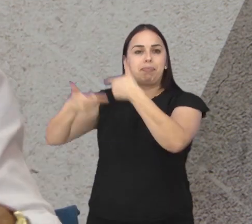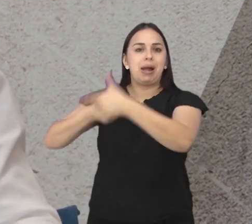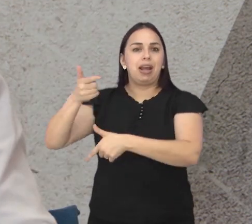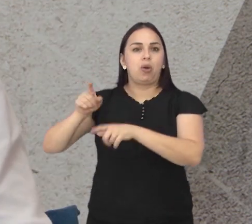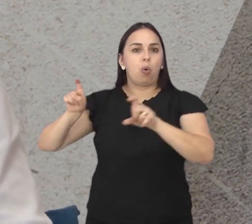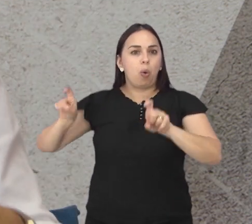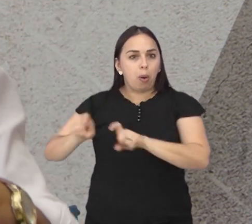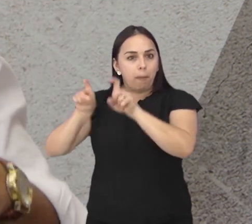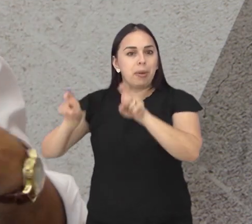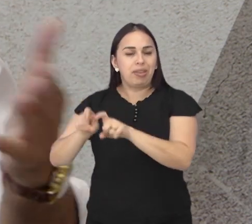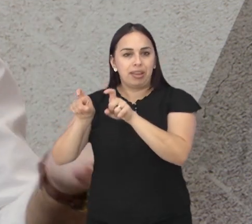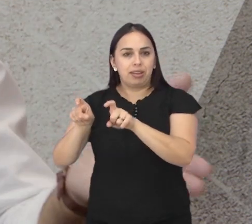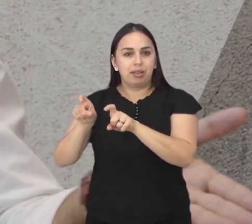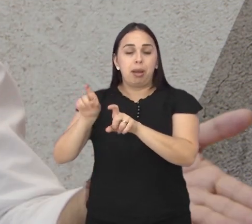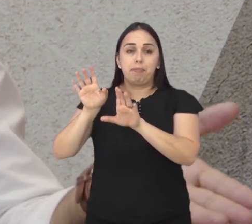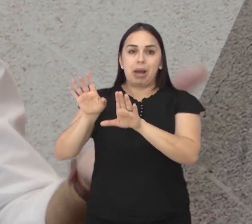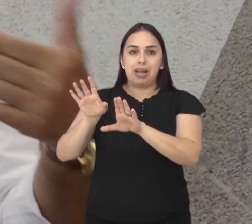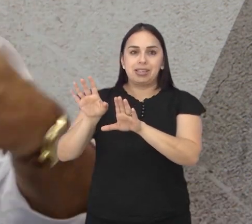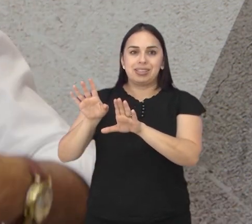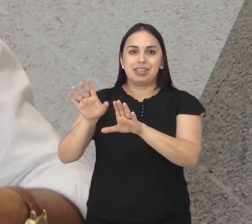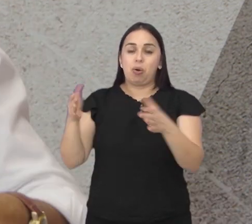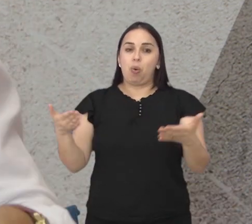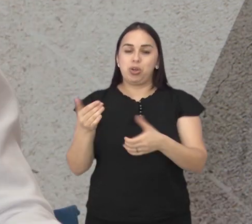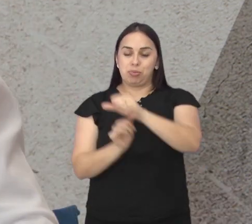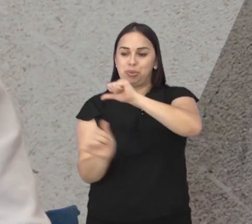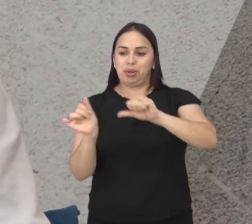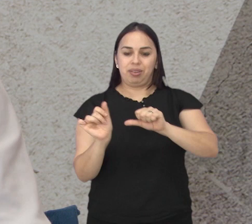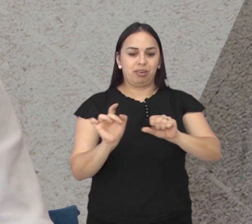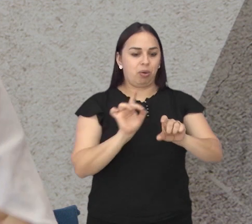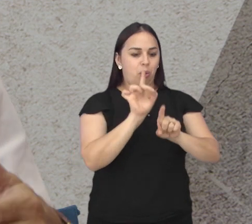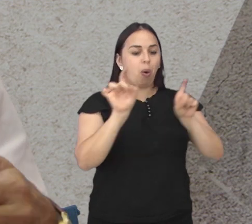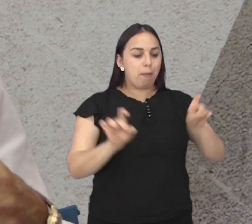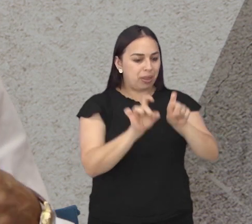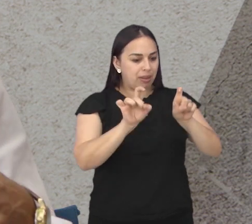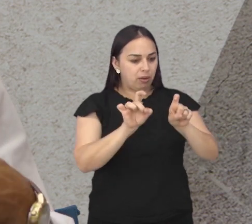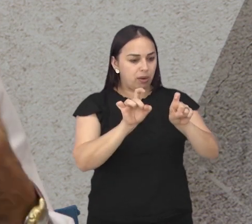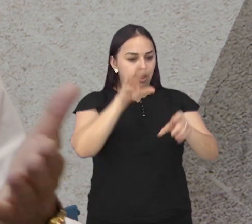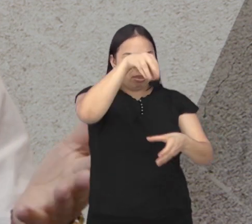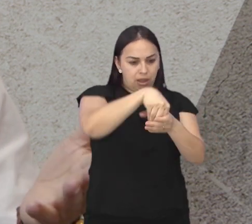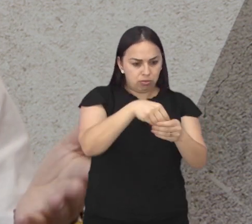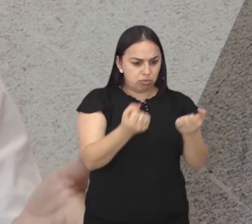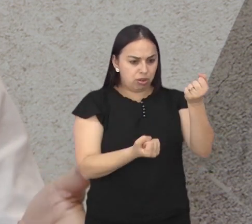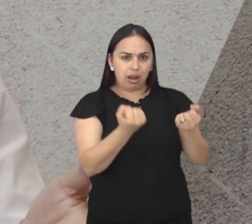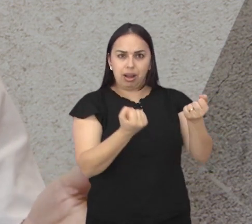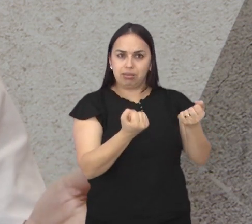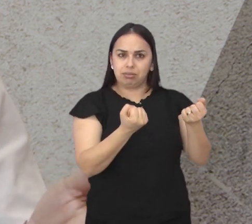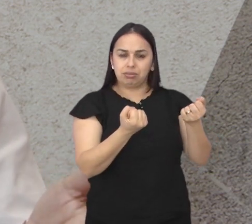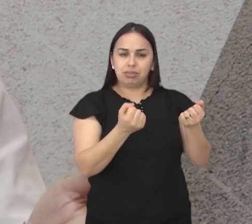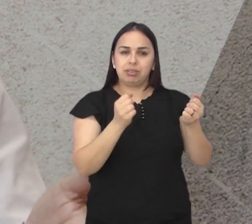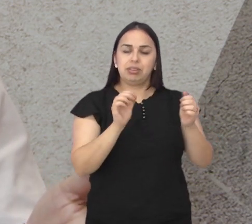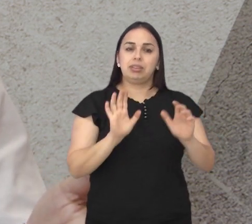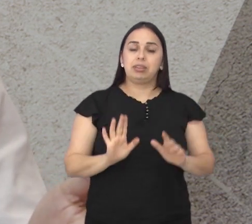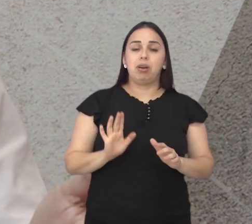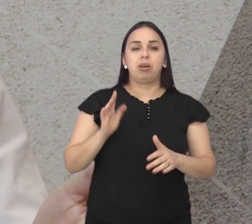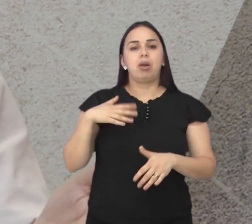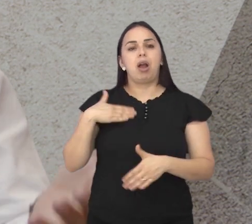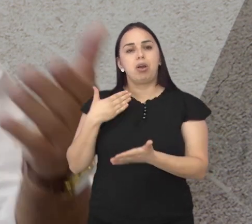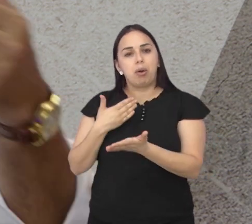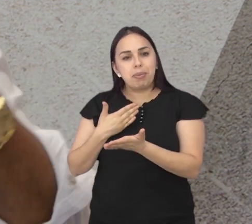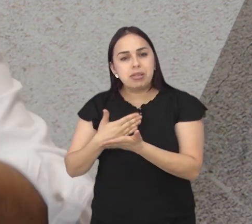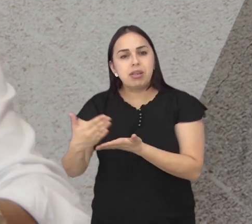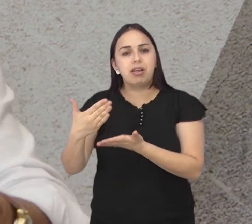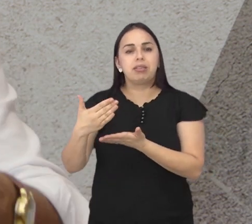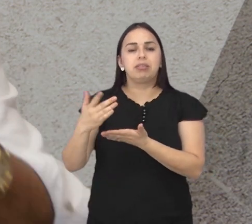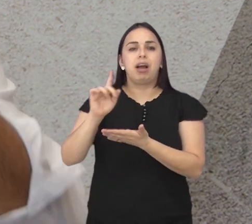com computador, acabou sendo isso mesmo, mas dentro dos carros, né? Só que na época só tinha carro carburado. E